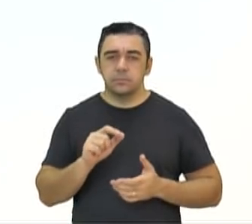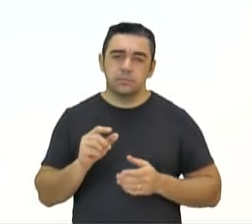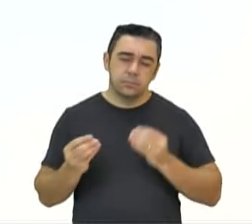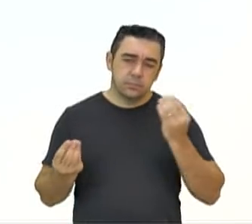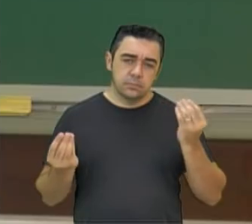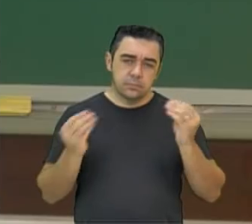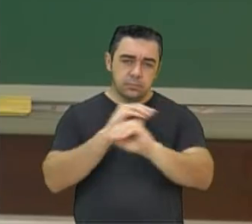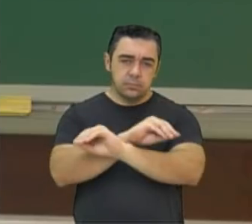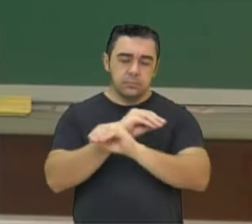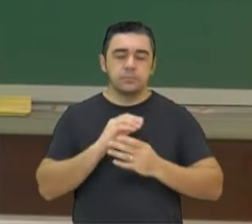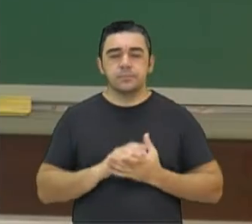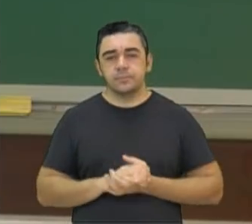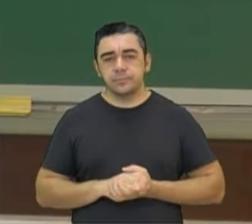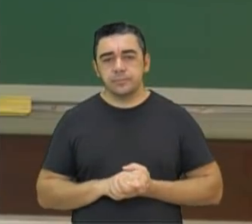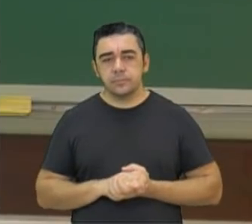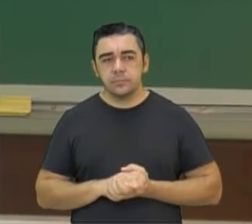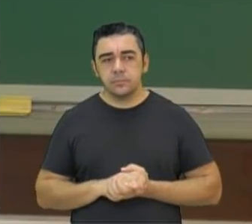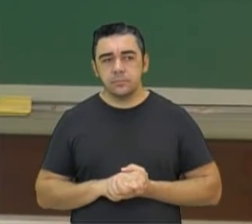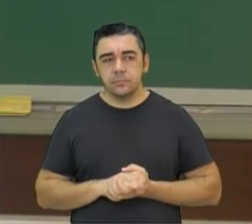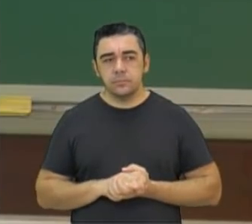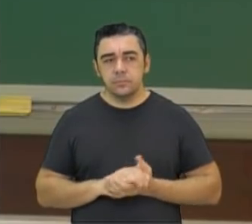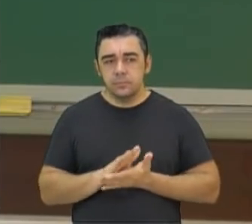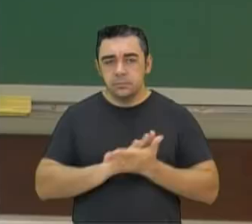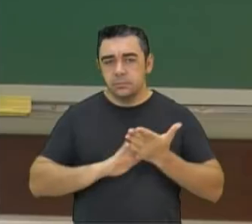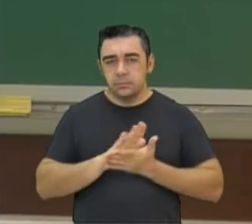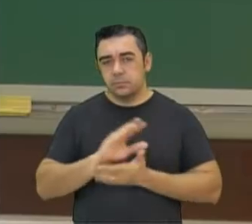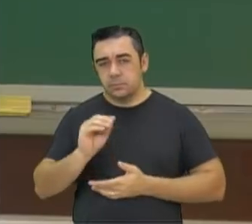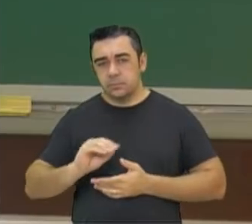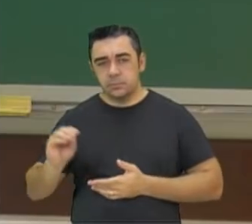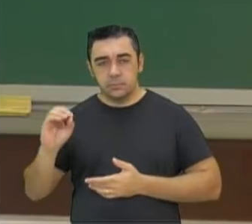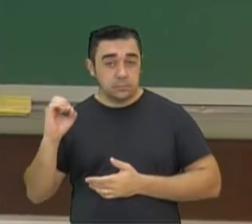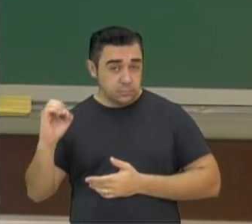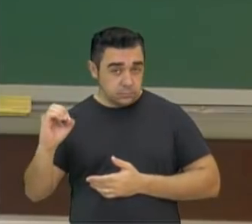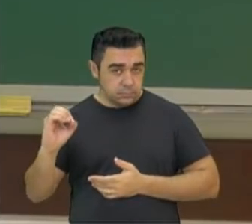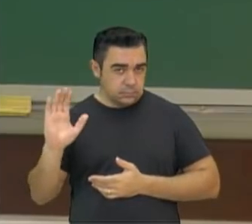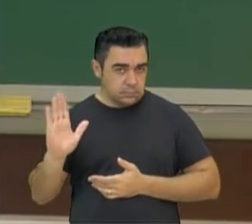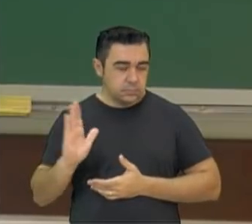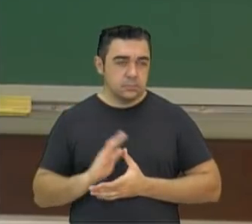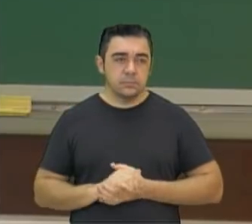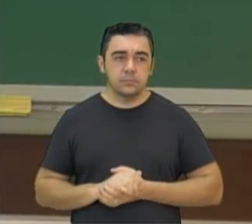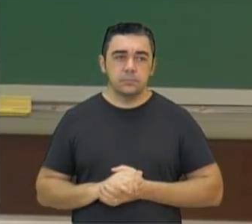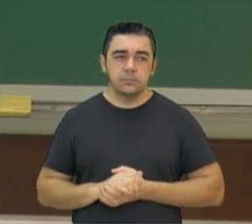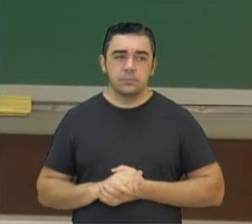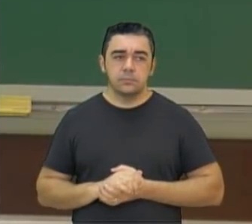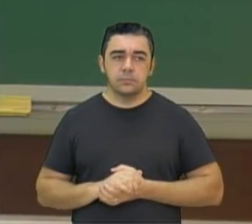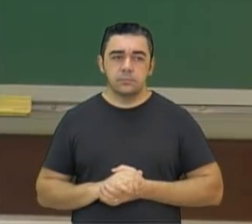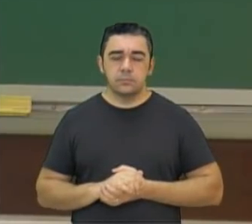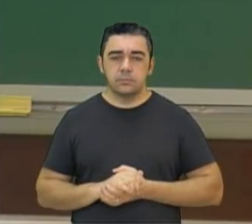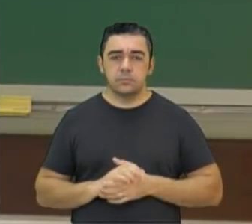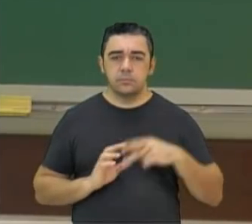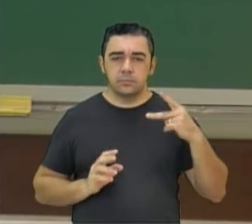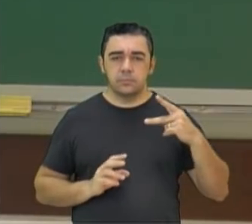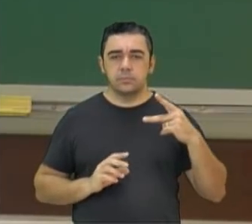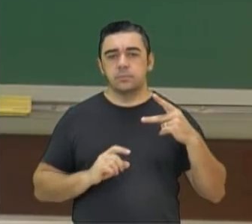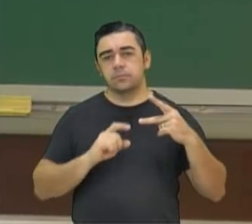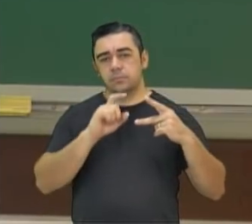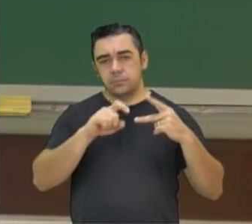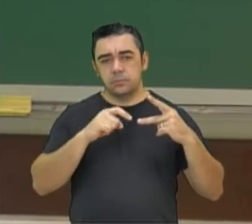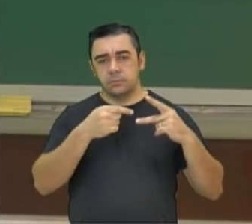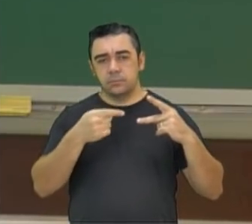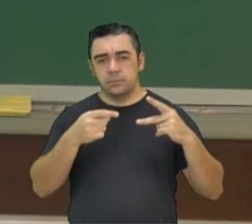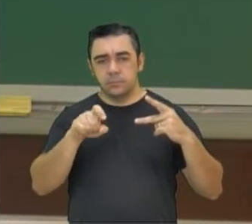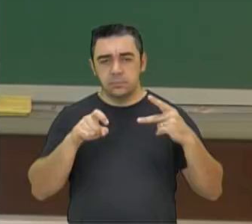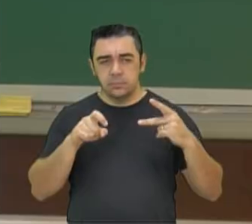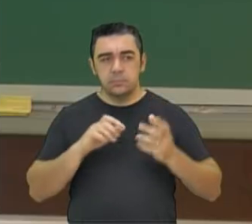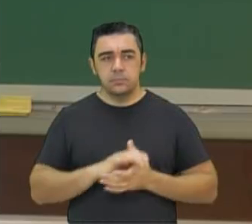lado, número para o outro. Se aqui não ficou nenhum número, a gente iguala a 0. Então, 2x menos x